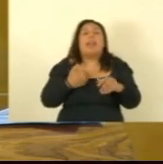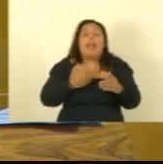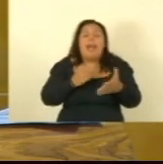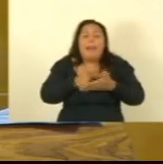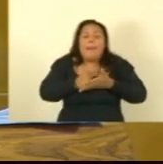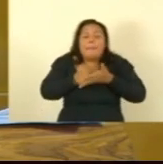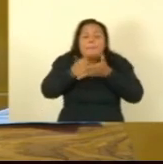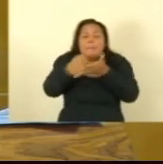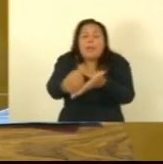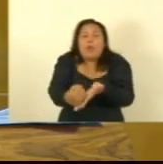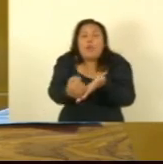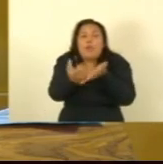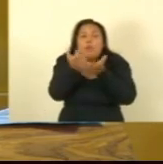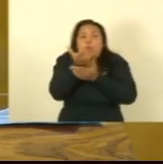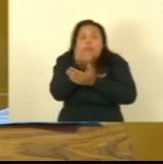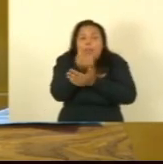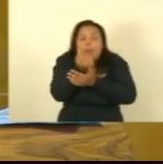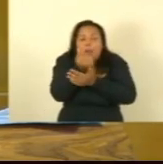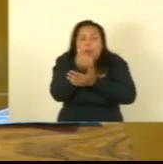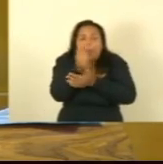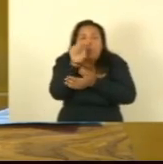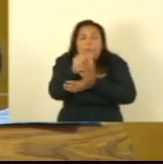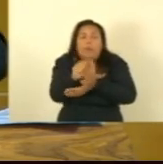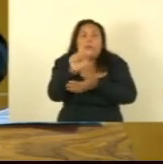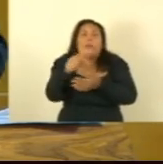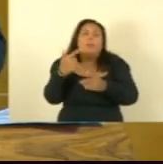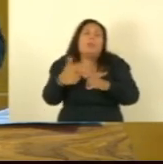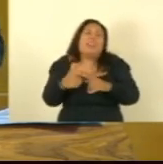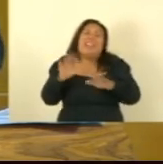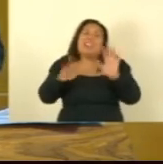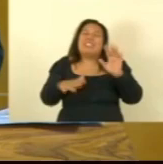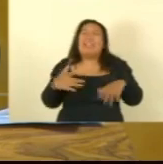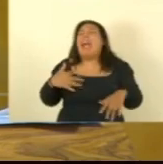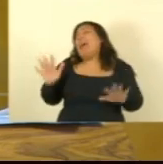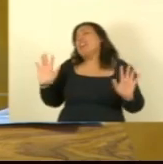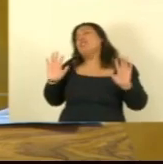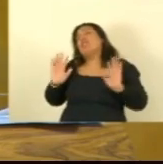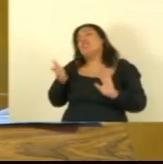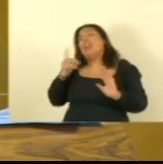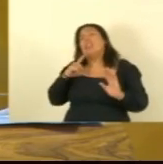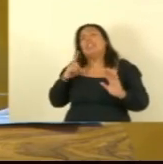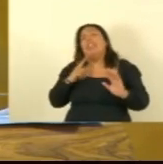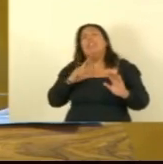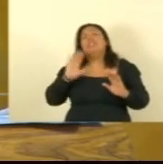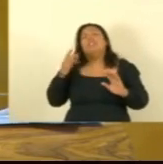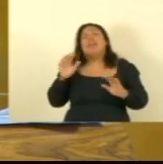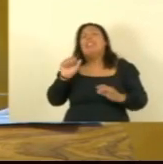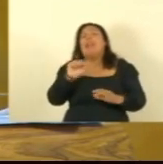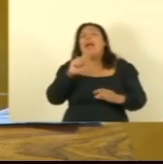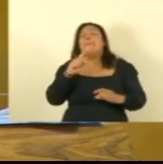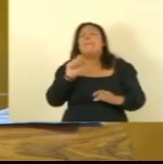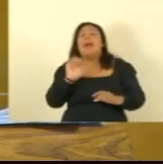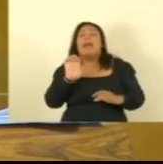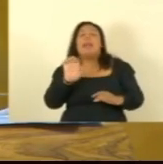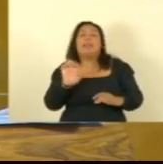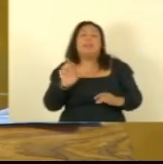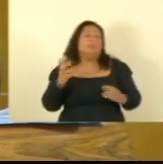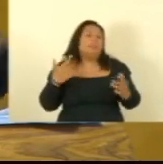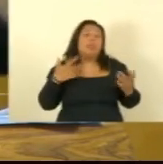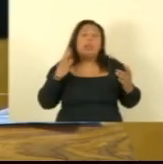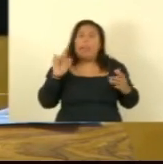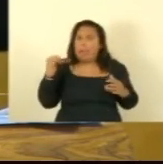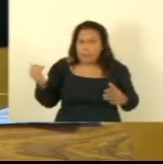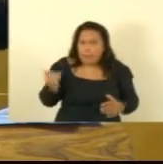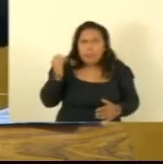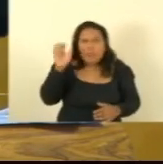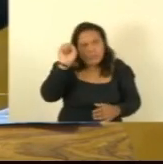apoio financeiro. Porque às vezes o cara fala assim: ah, porque já está lá na PAI. Eu não estou falando, a PAI é